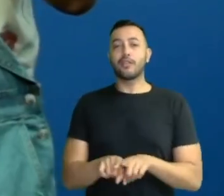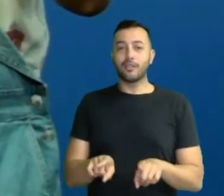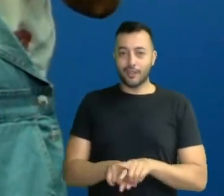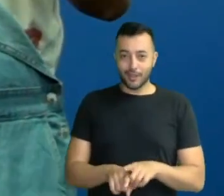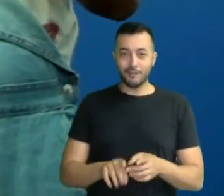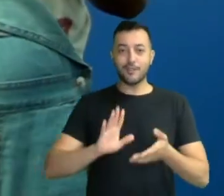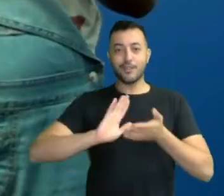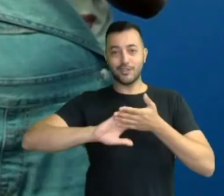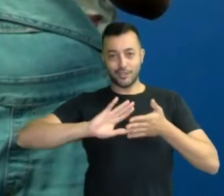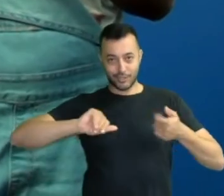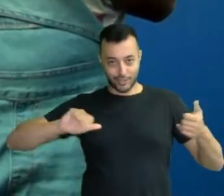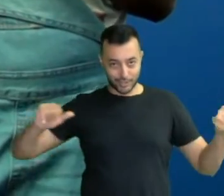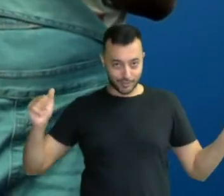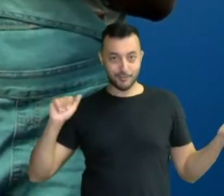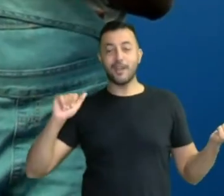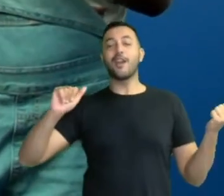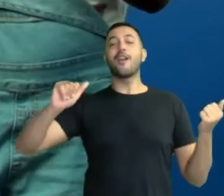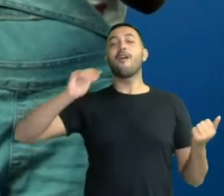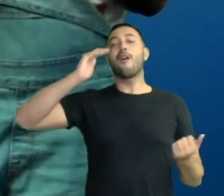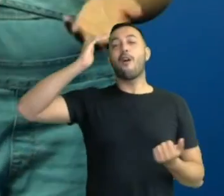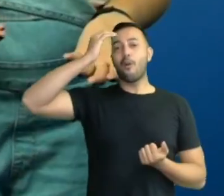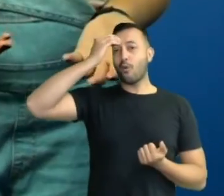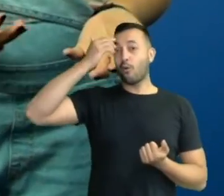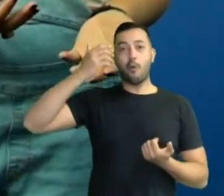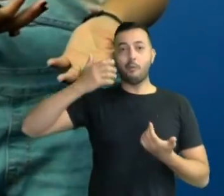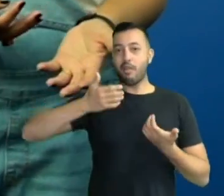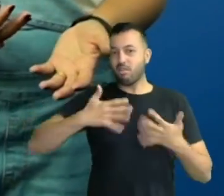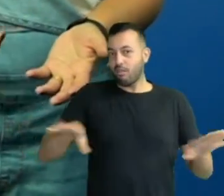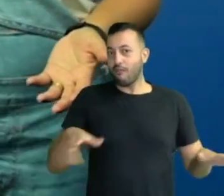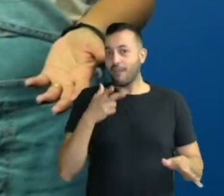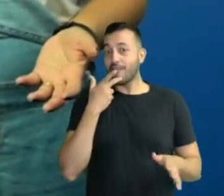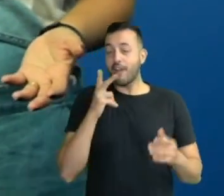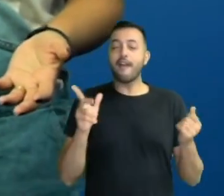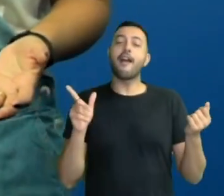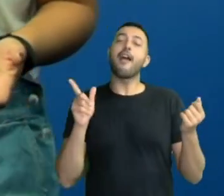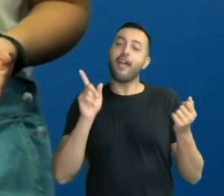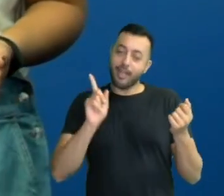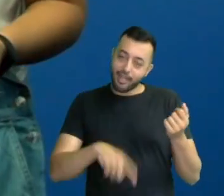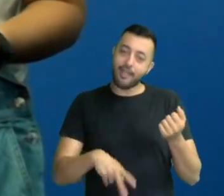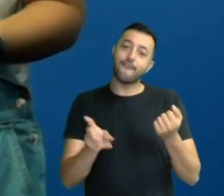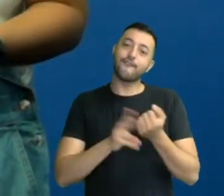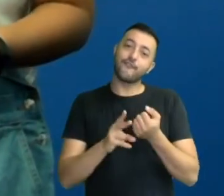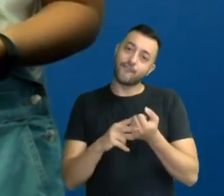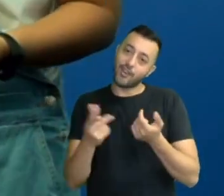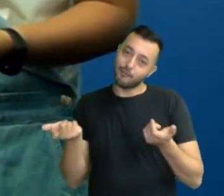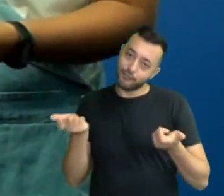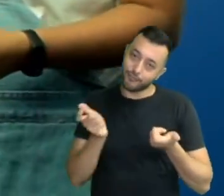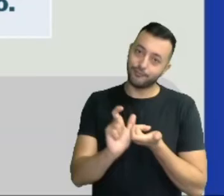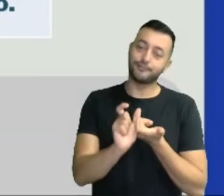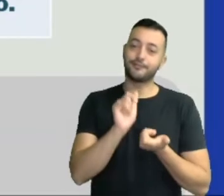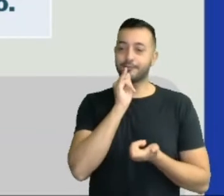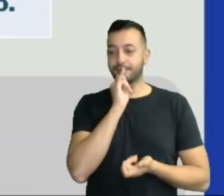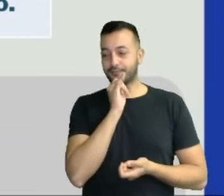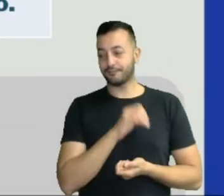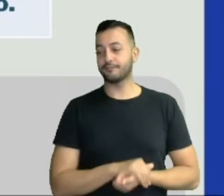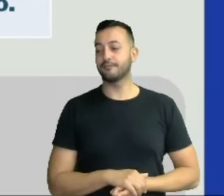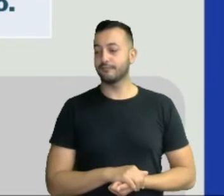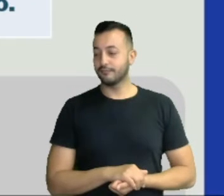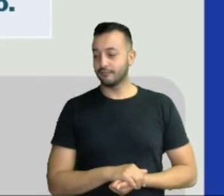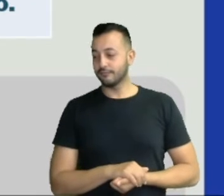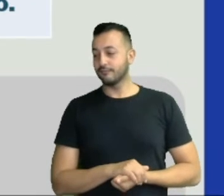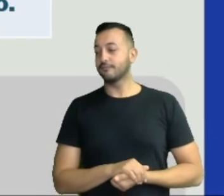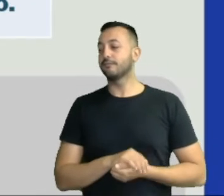para a gente tirar essa culpa da gente, a gente usa o verbo na sua forma pronominal. Então, vamos ver os exemplos.